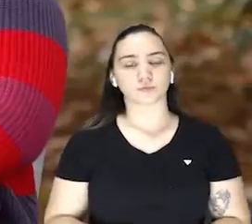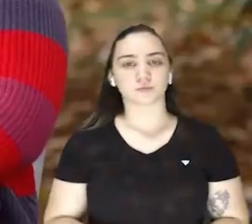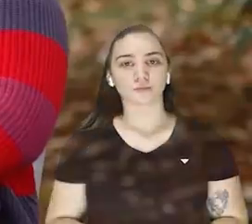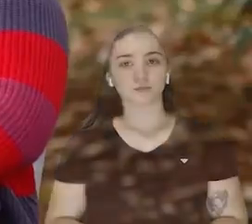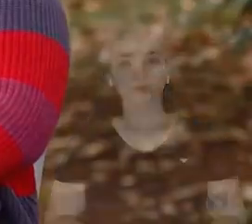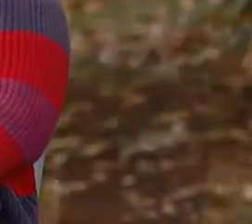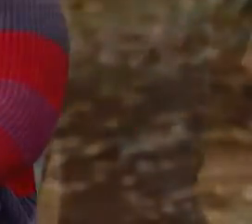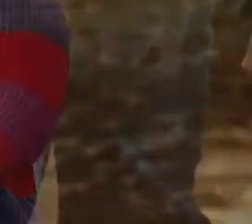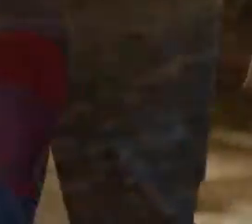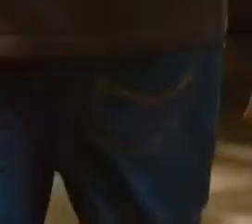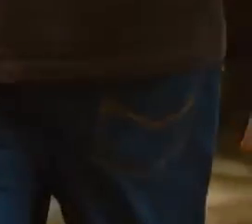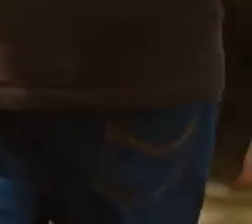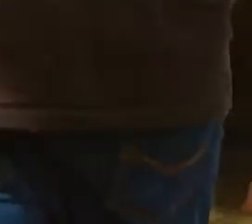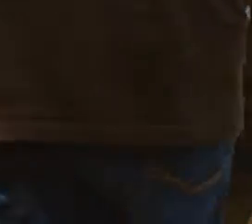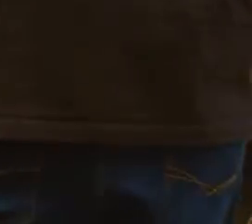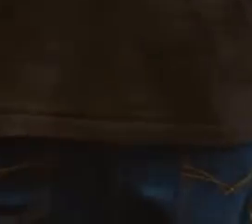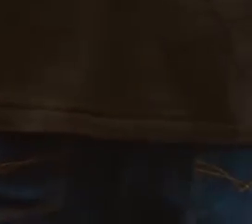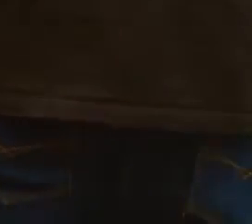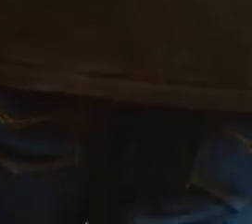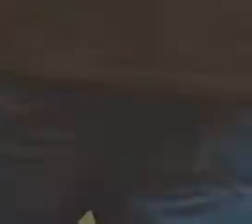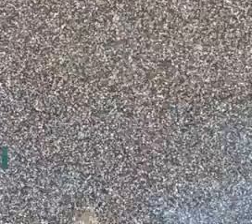isso. Respeito.